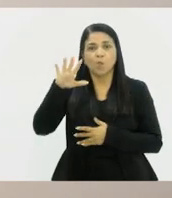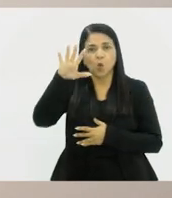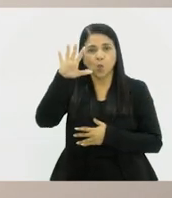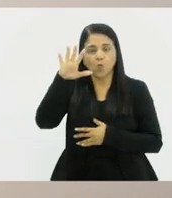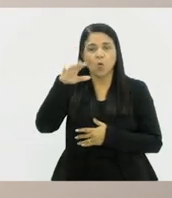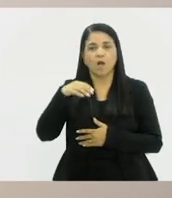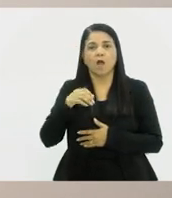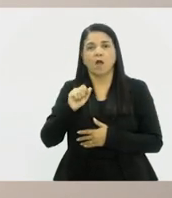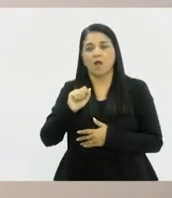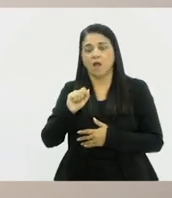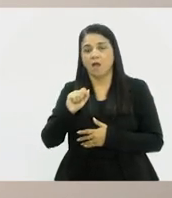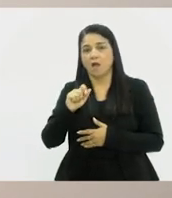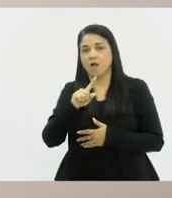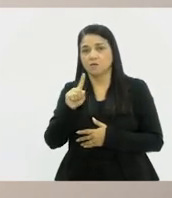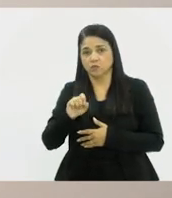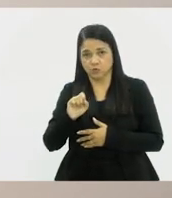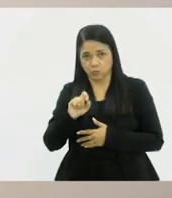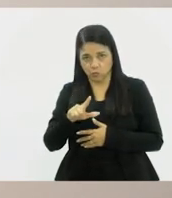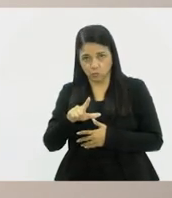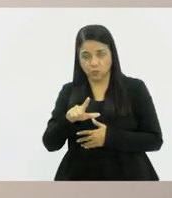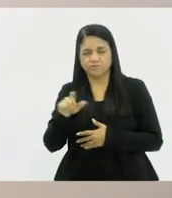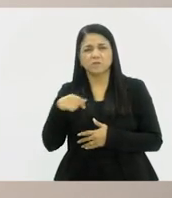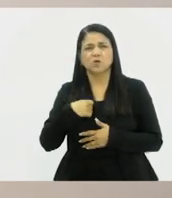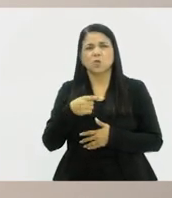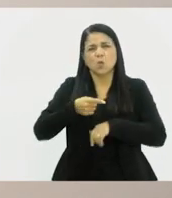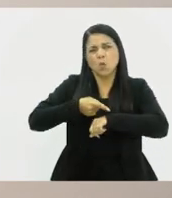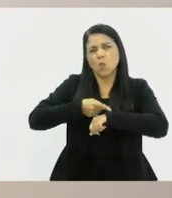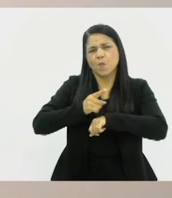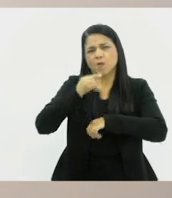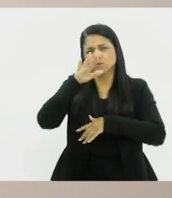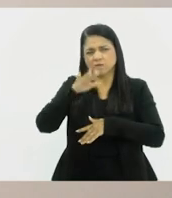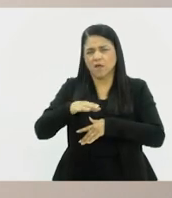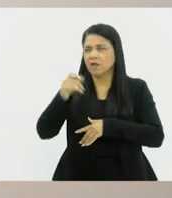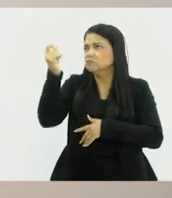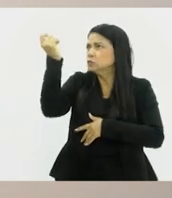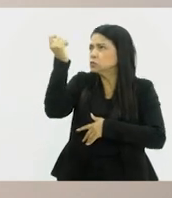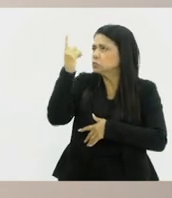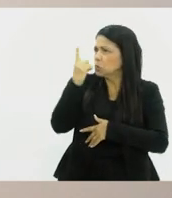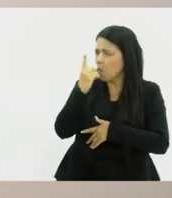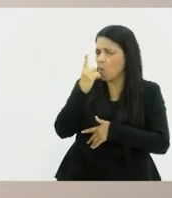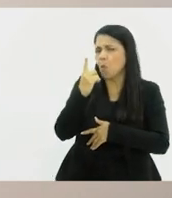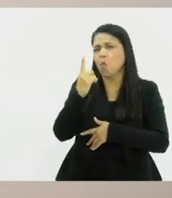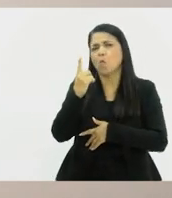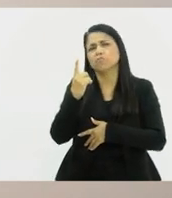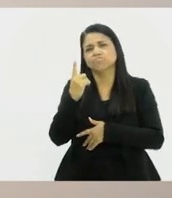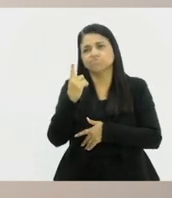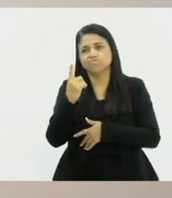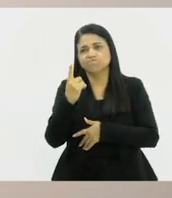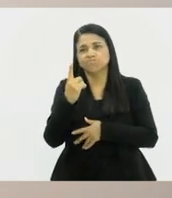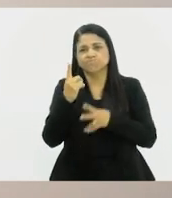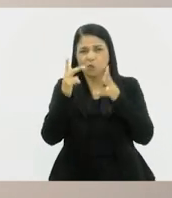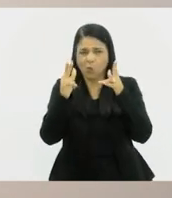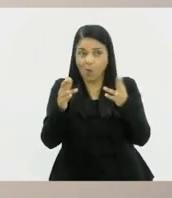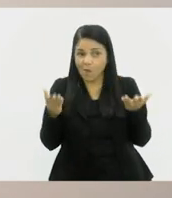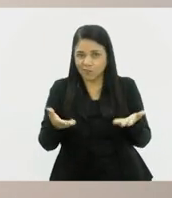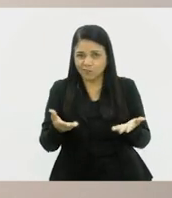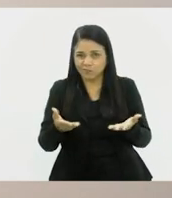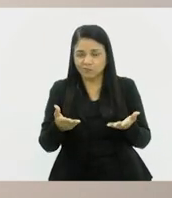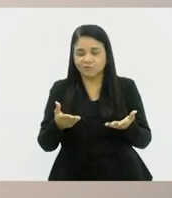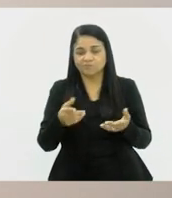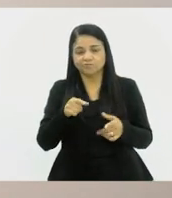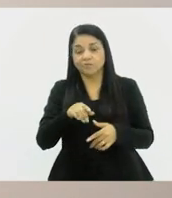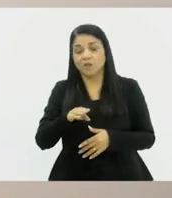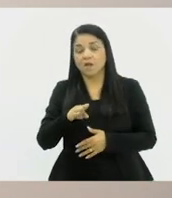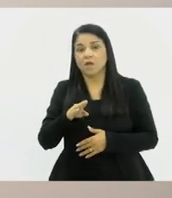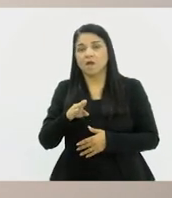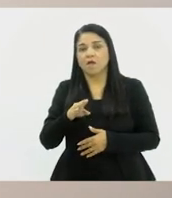aí era mais ou menos uma e pouco da tarde eu lembro que era um dia bem ensolarado como o de hoje e quando eu cheguei na boca a boca tava